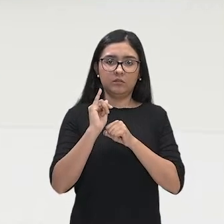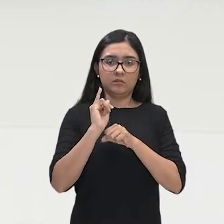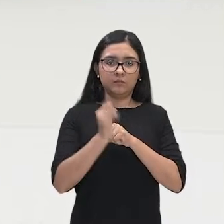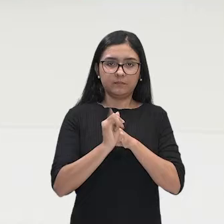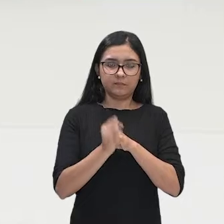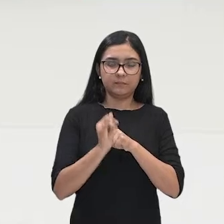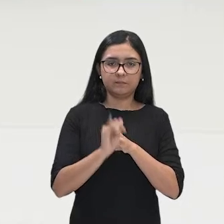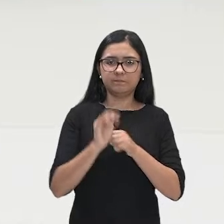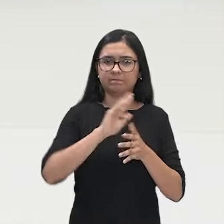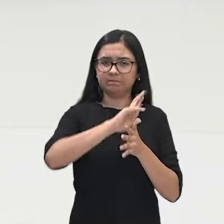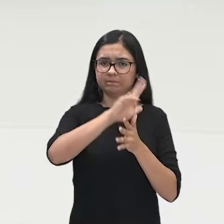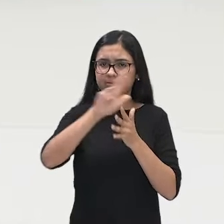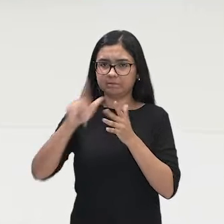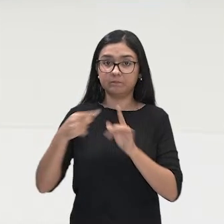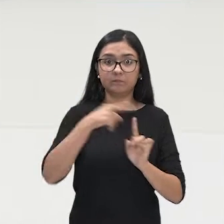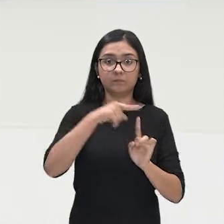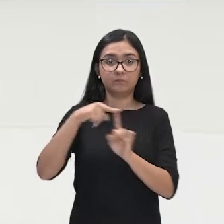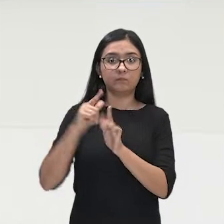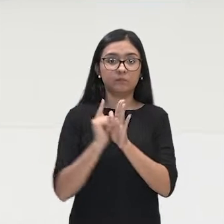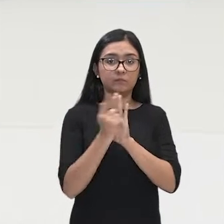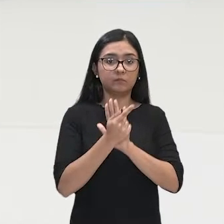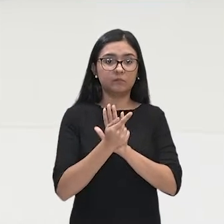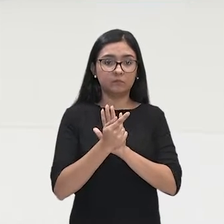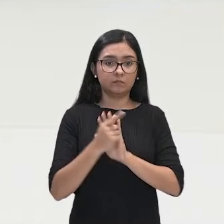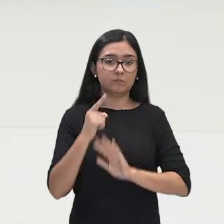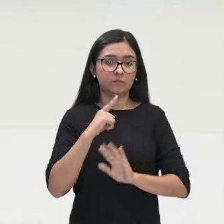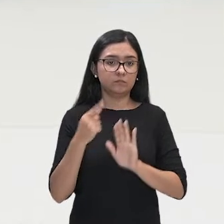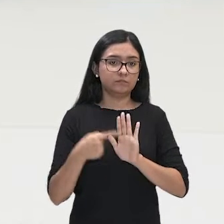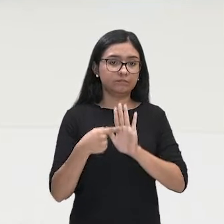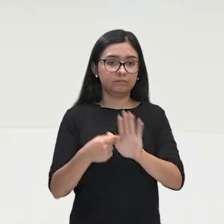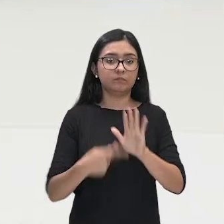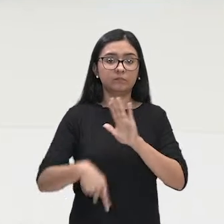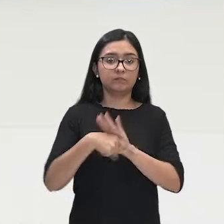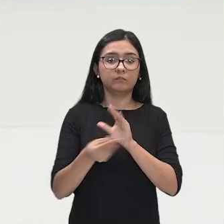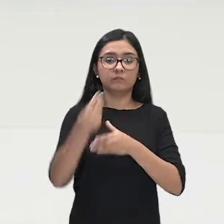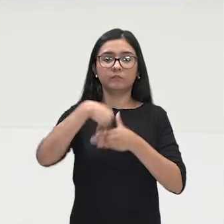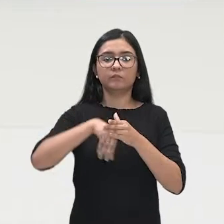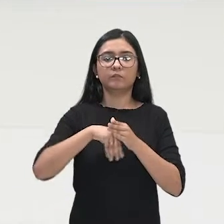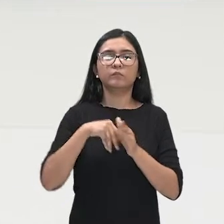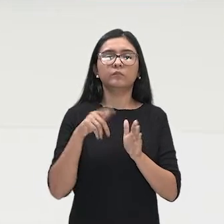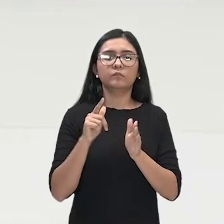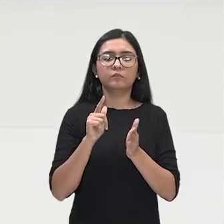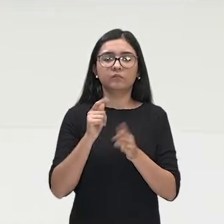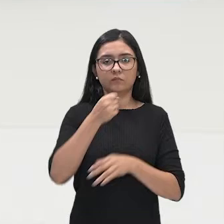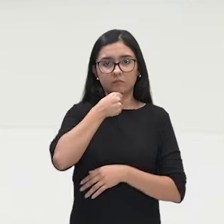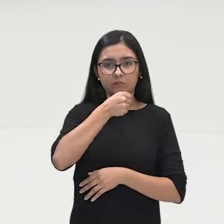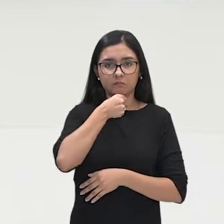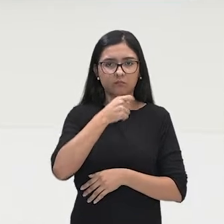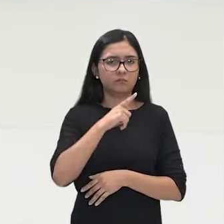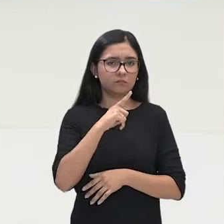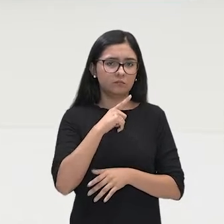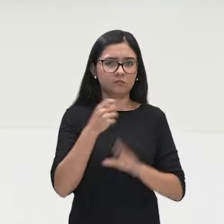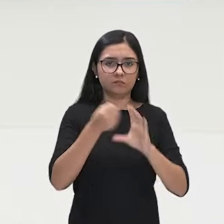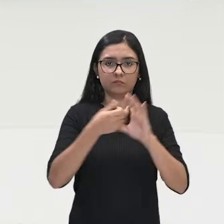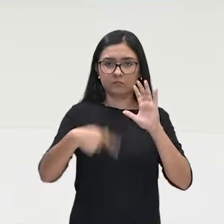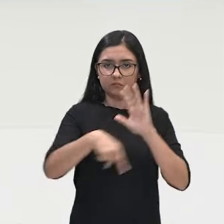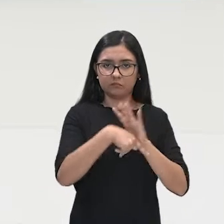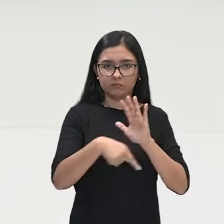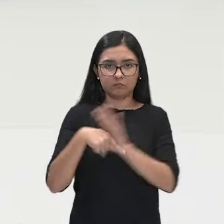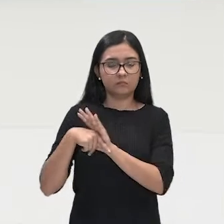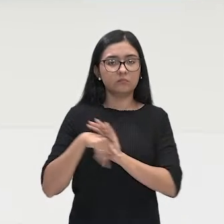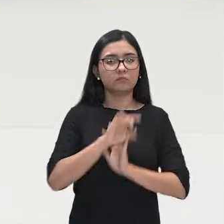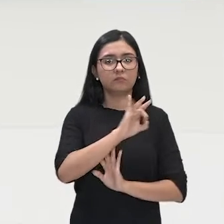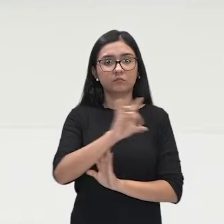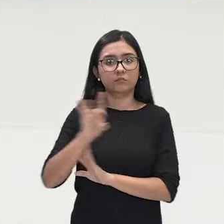outros gêneros que se apresentam nos jornais. E apresenta algumas particularidades para